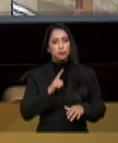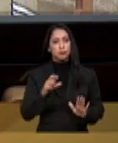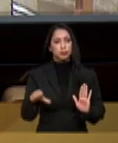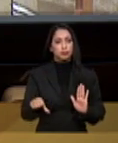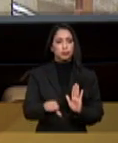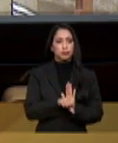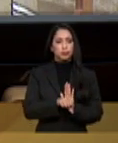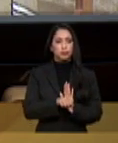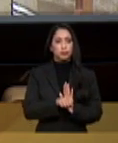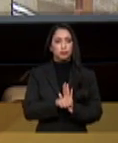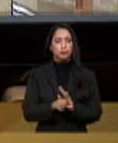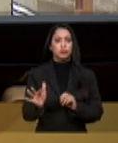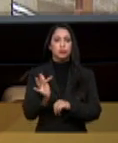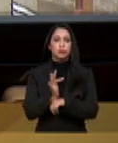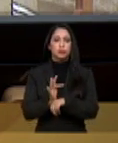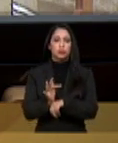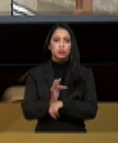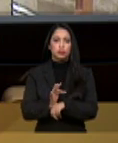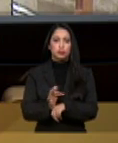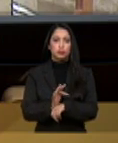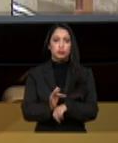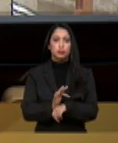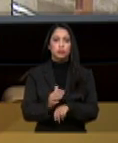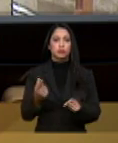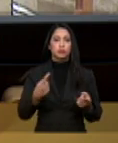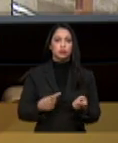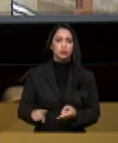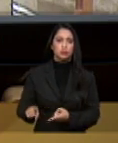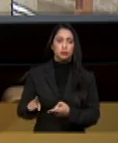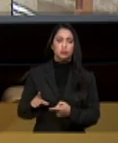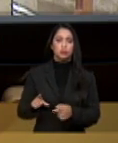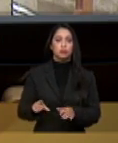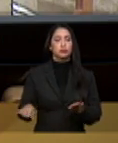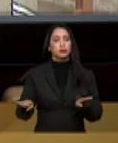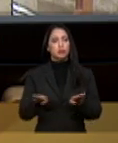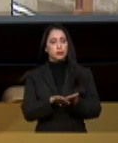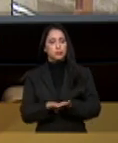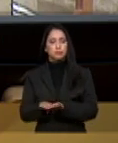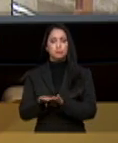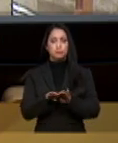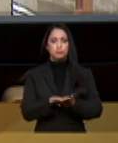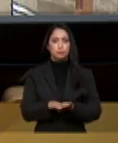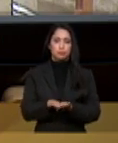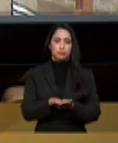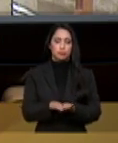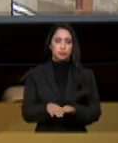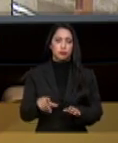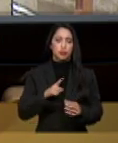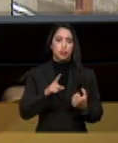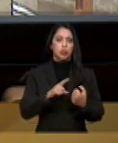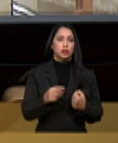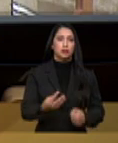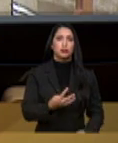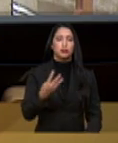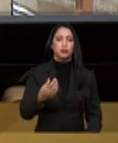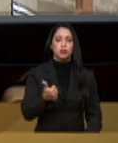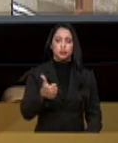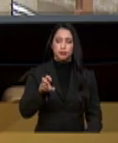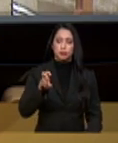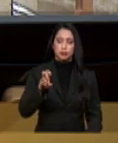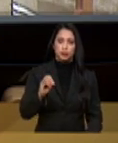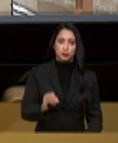crimes de natureza formal por ofensa ao princípio da proporcionalidade e aos artigos 3º,